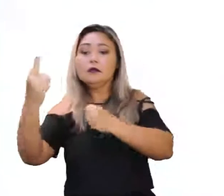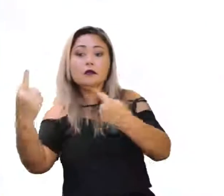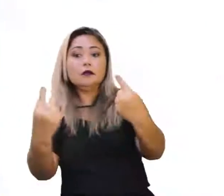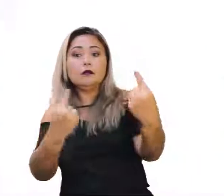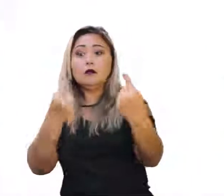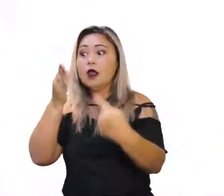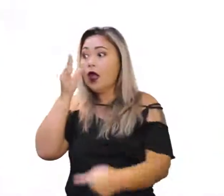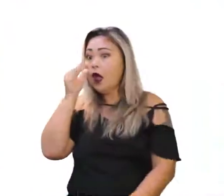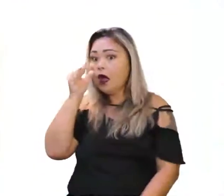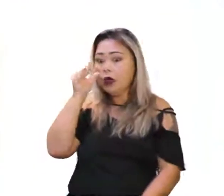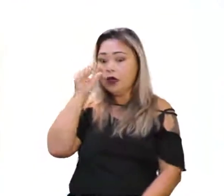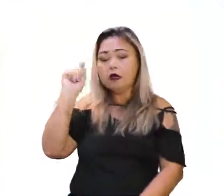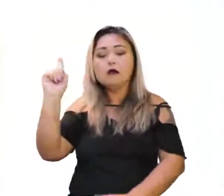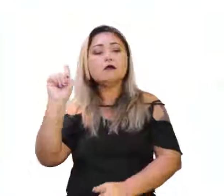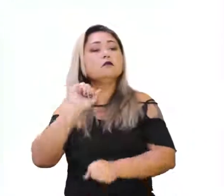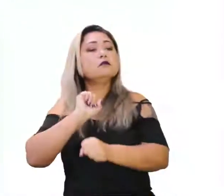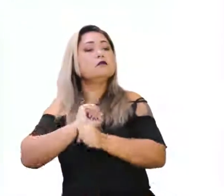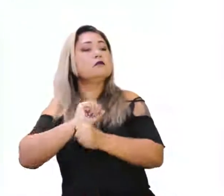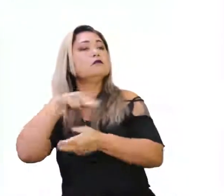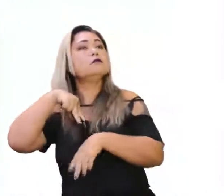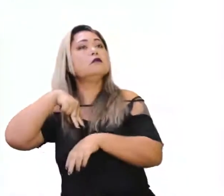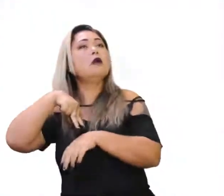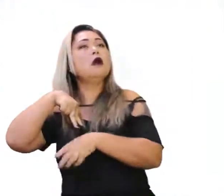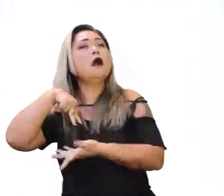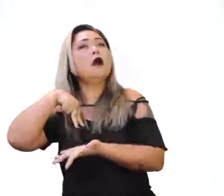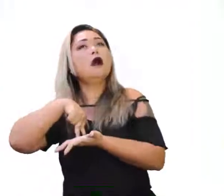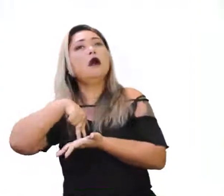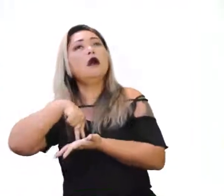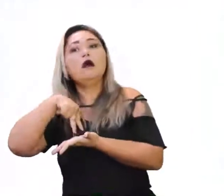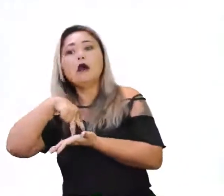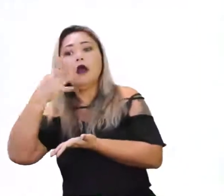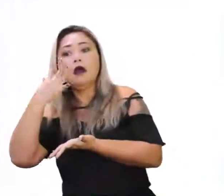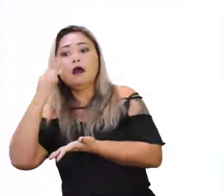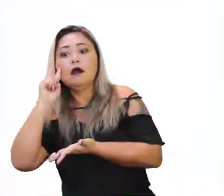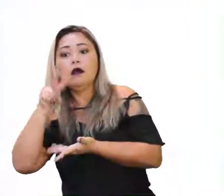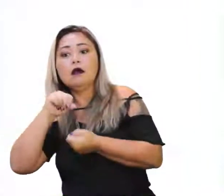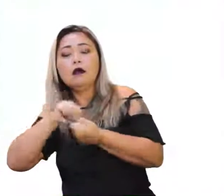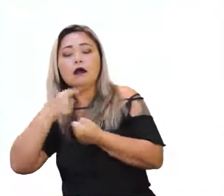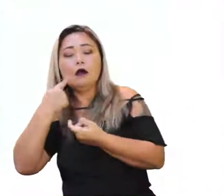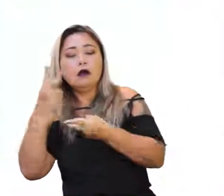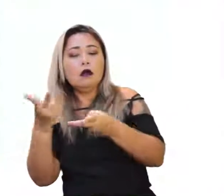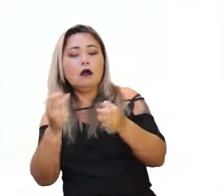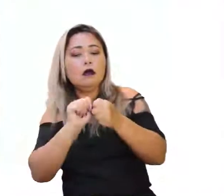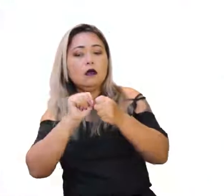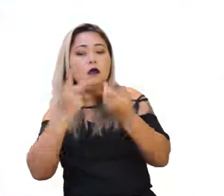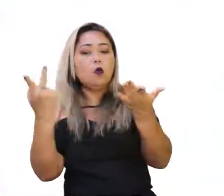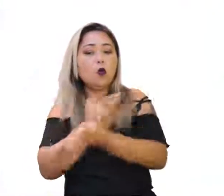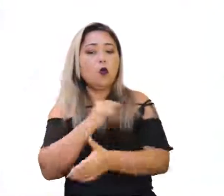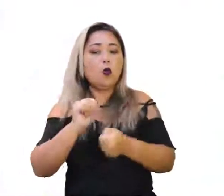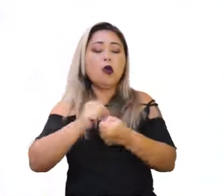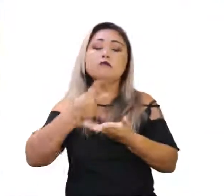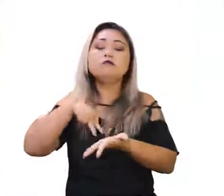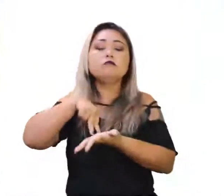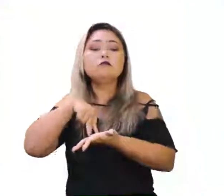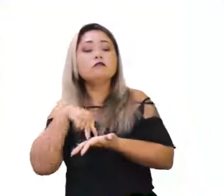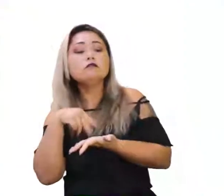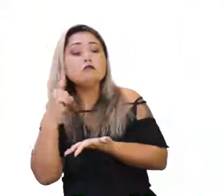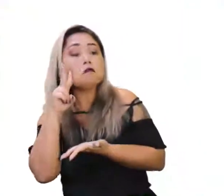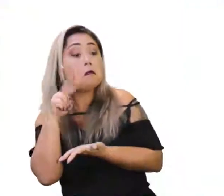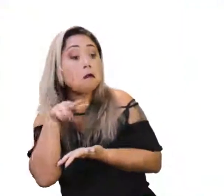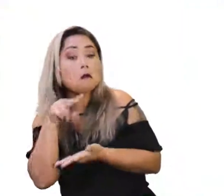pela curiosidade vão parando para assistir o espetáculo. Vão percebendo o que está acontecendo e param para